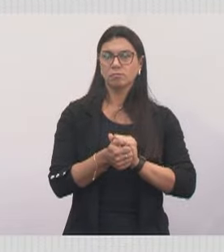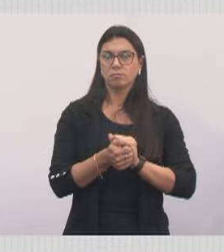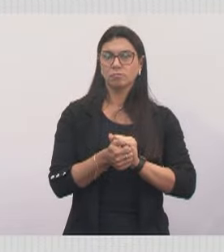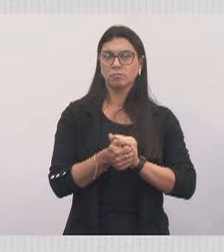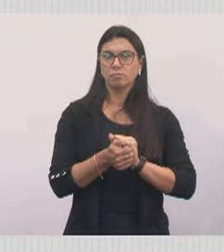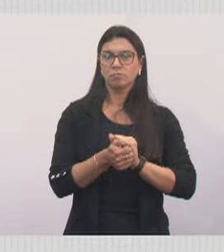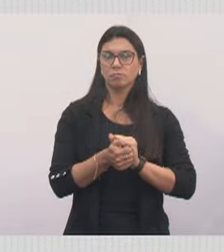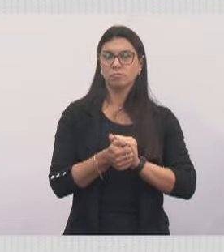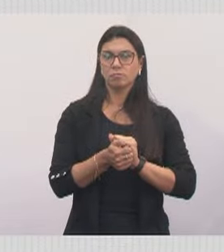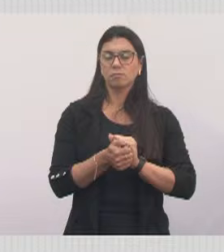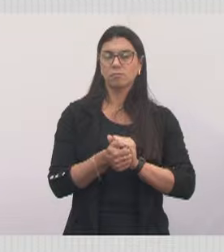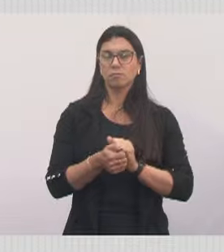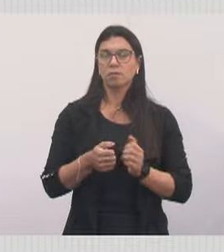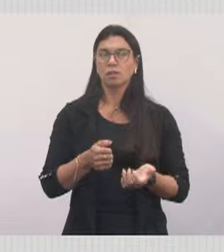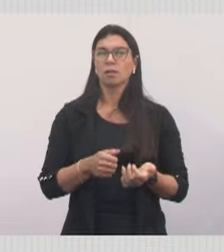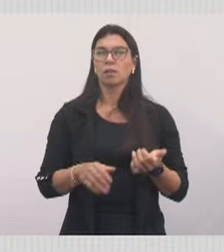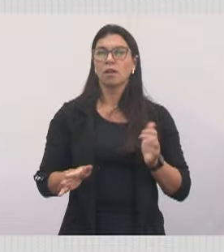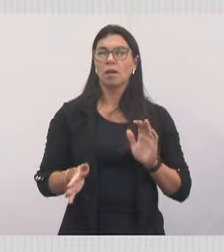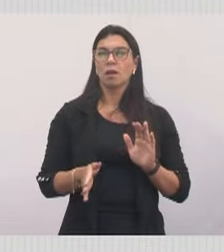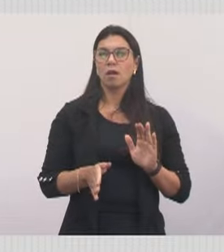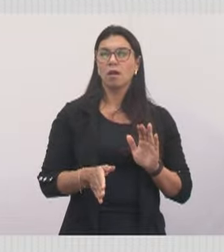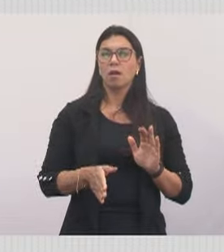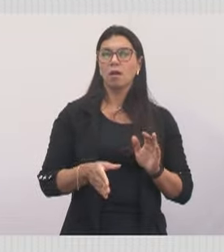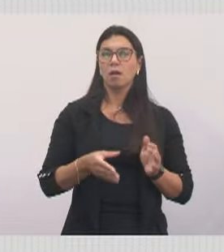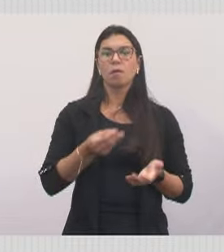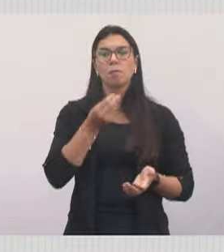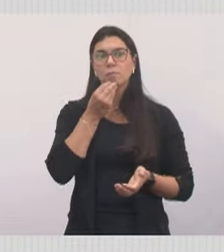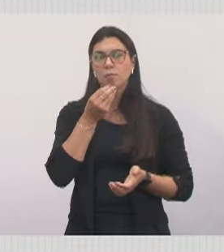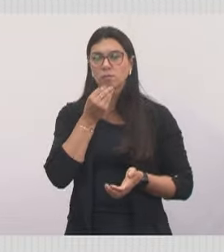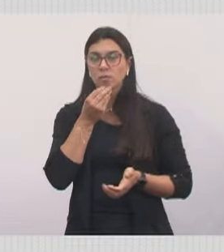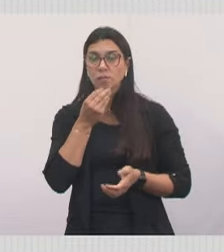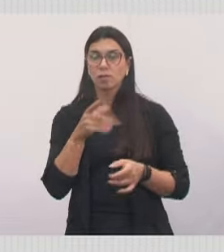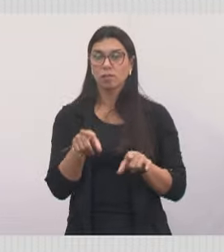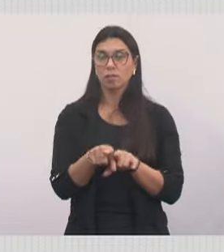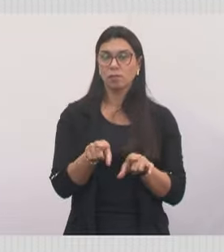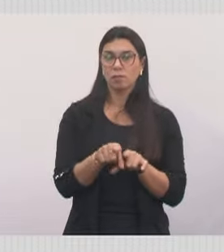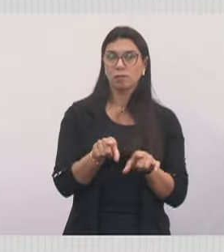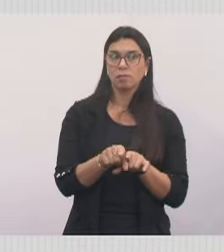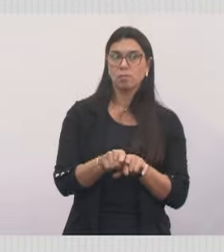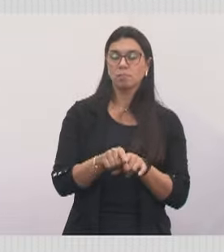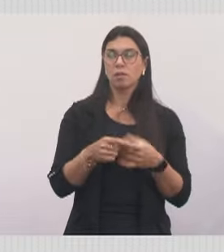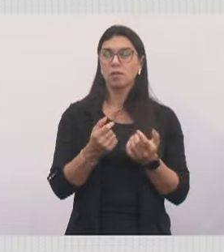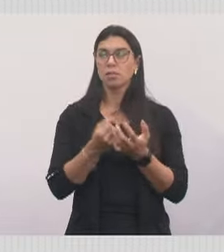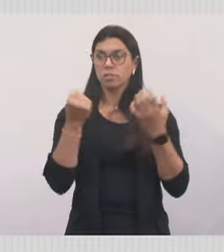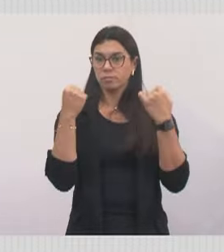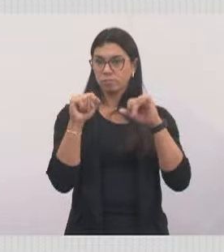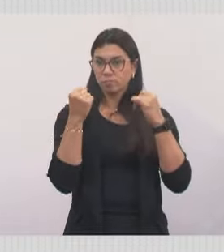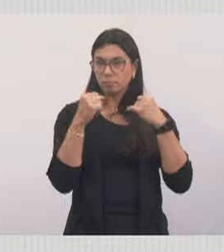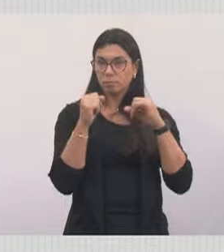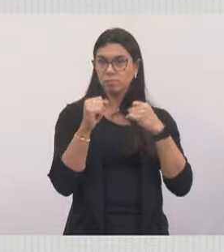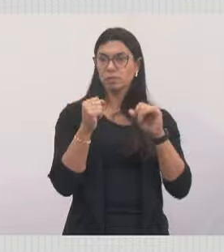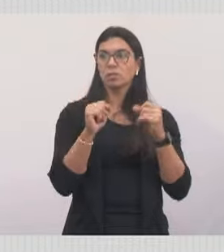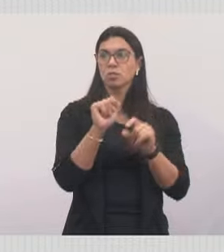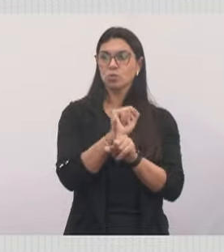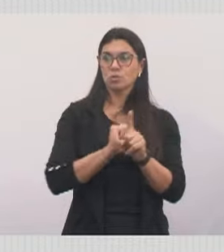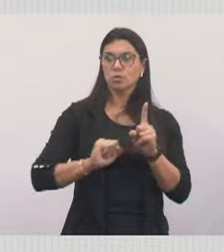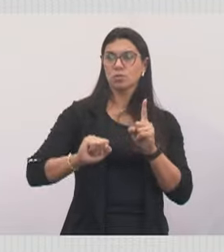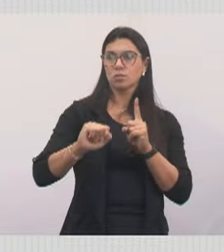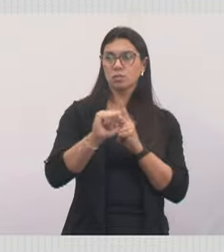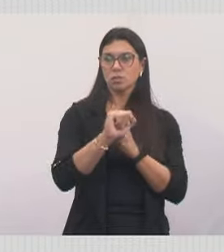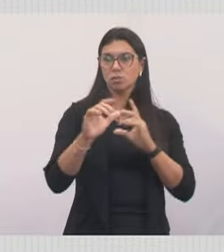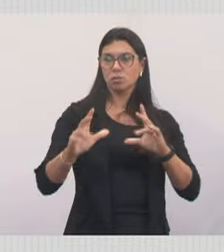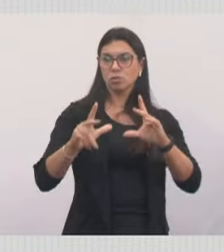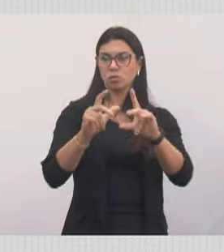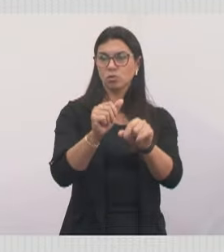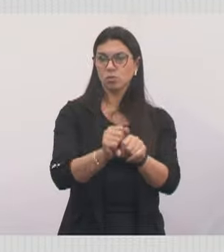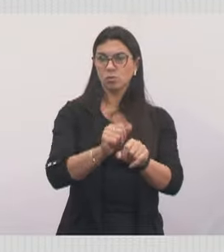mudo, proporcionando oportunidades de exercício, socialização para as pessoas de todas as